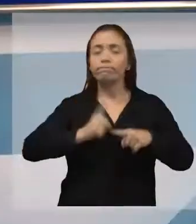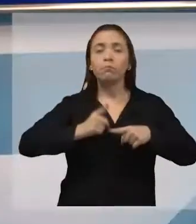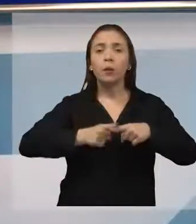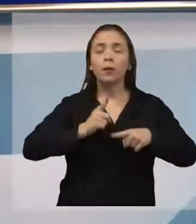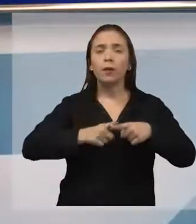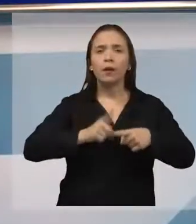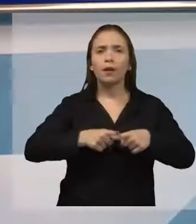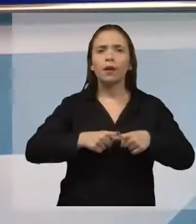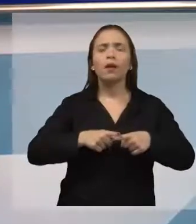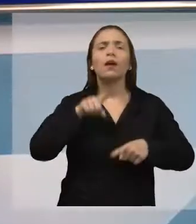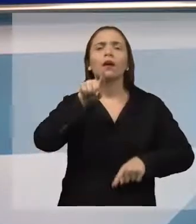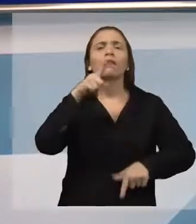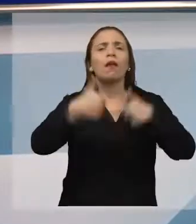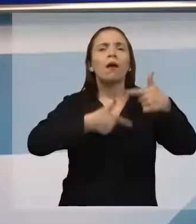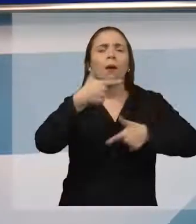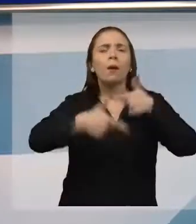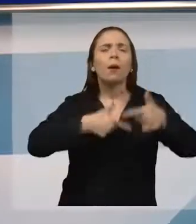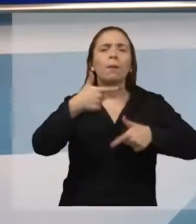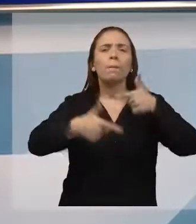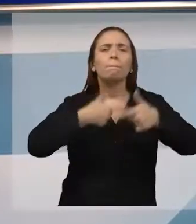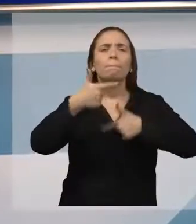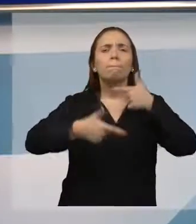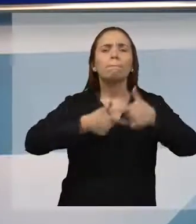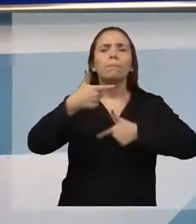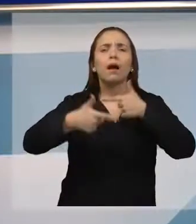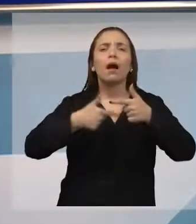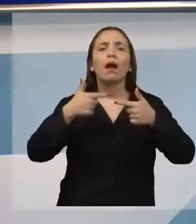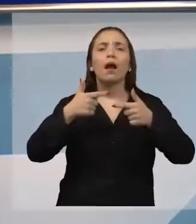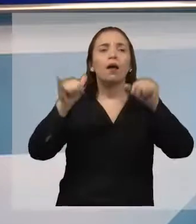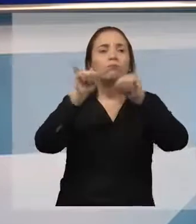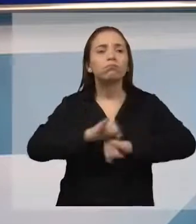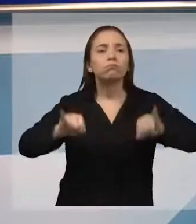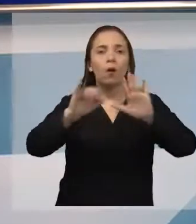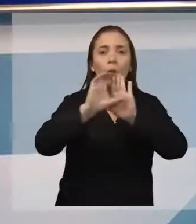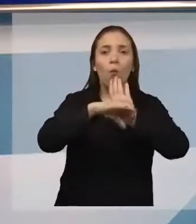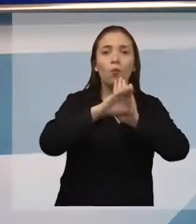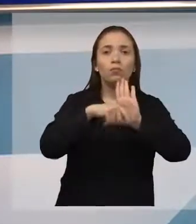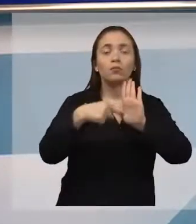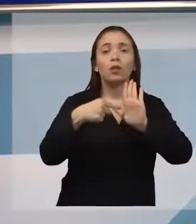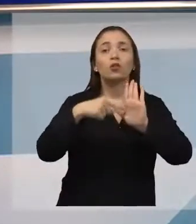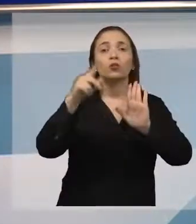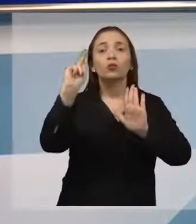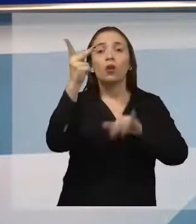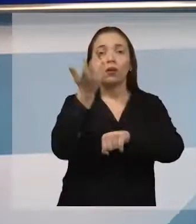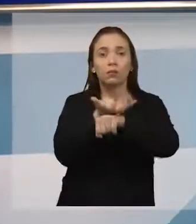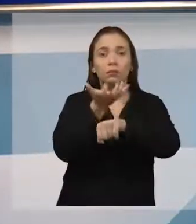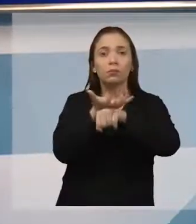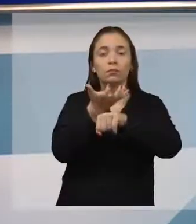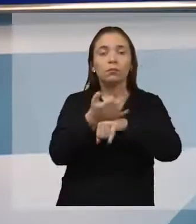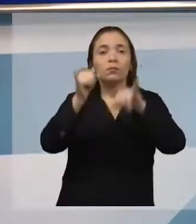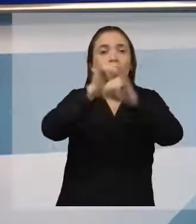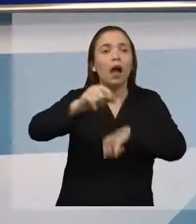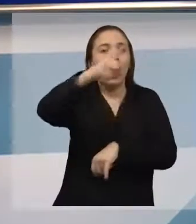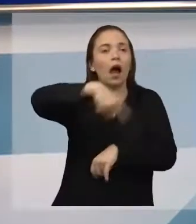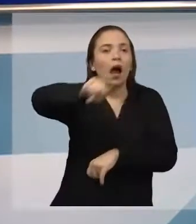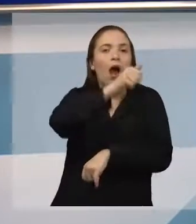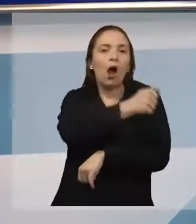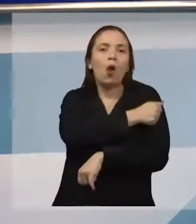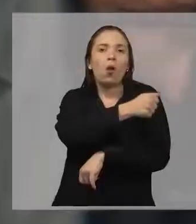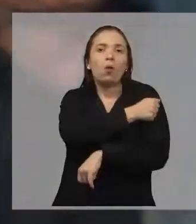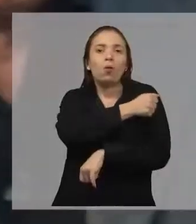não é para amadores, e aqui você encarna aqui a dupla função de historiador